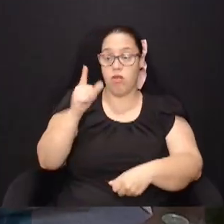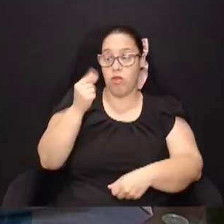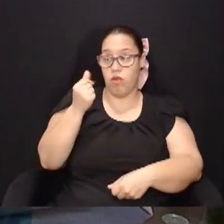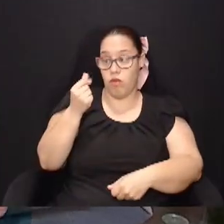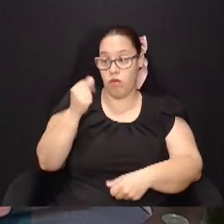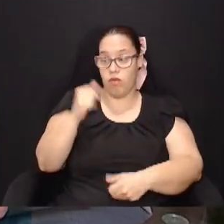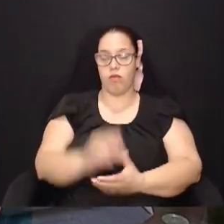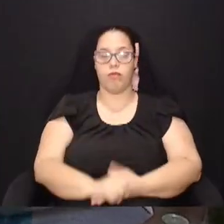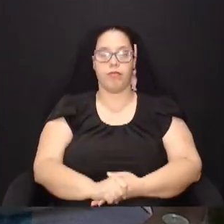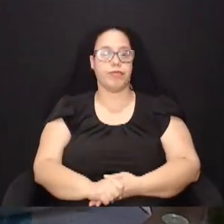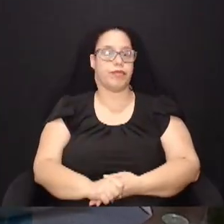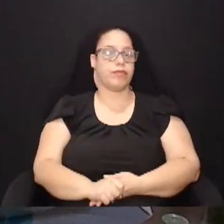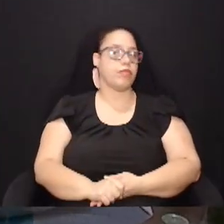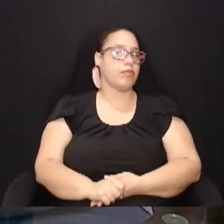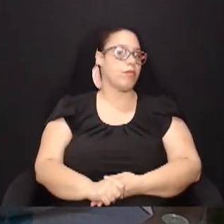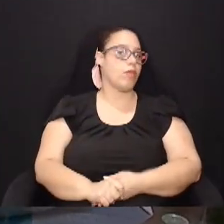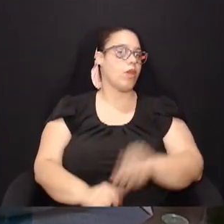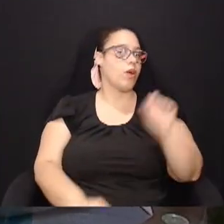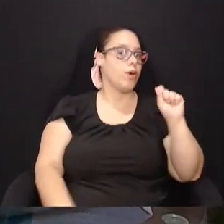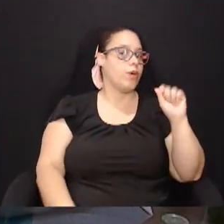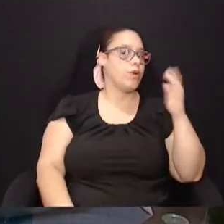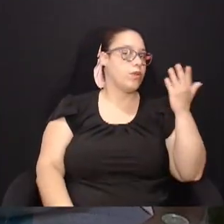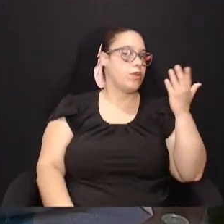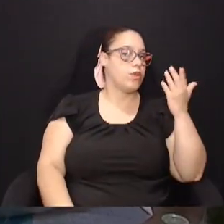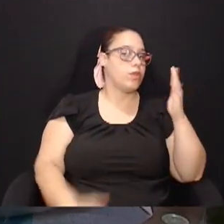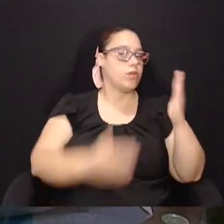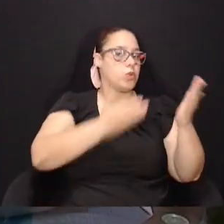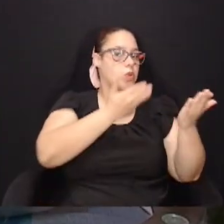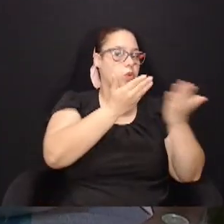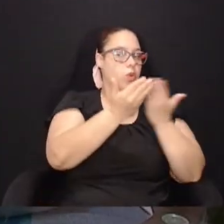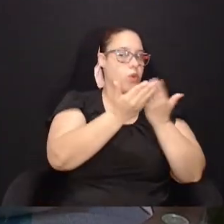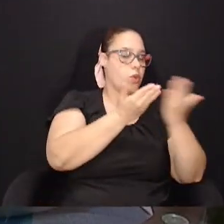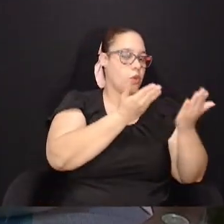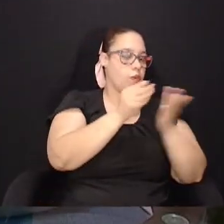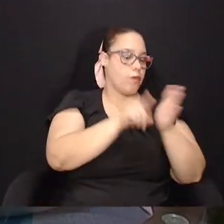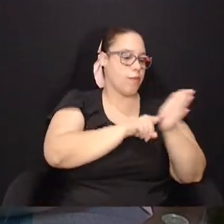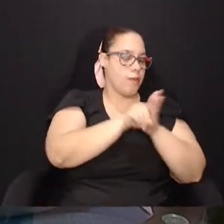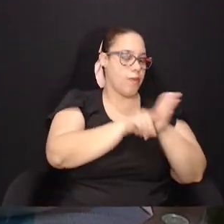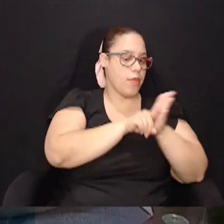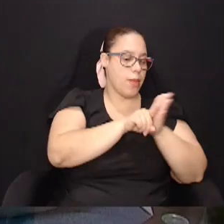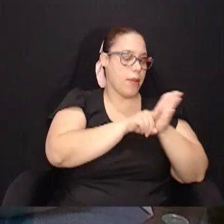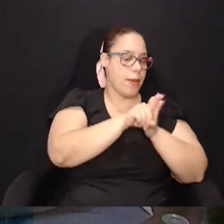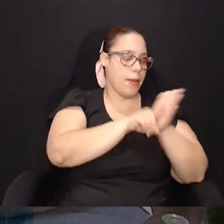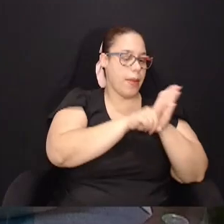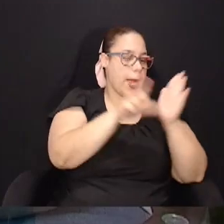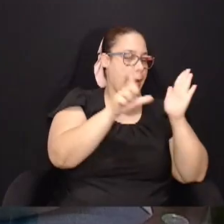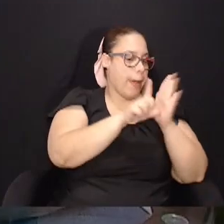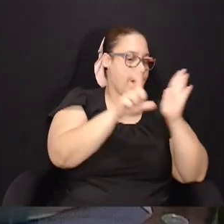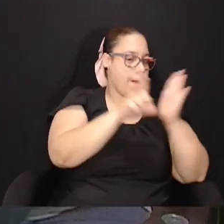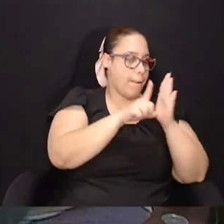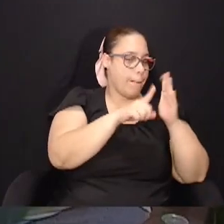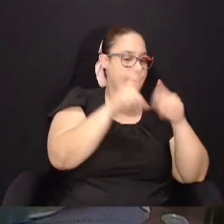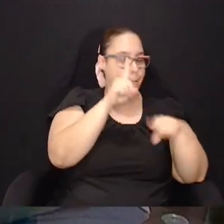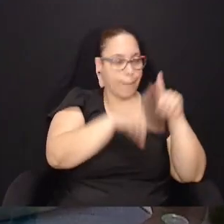então uma pesquisa comparando lojas, comparando produtos, é interessante também?